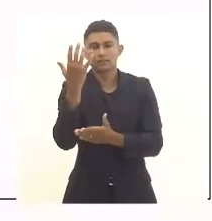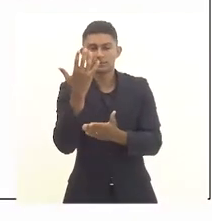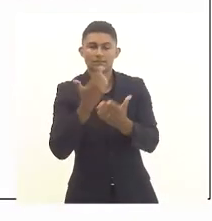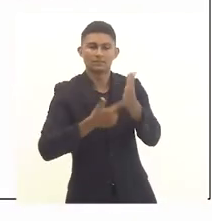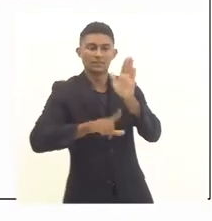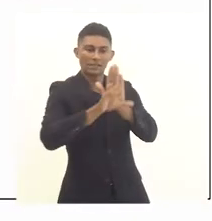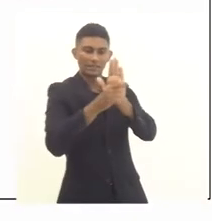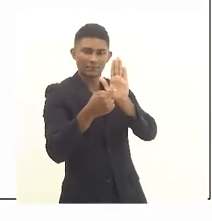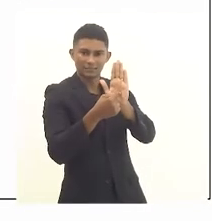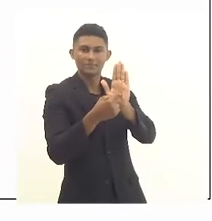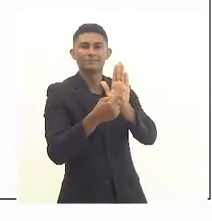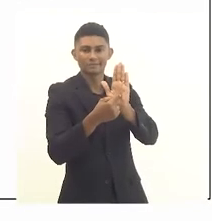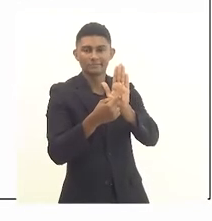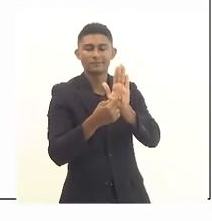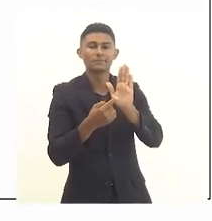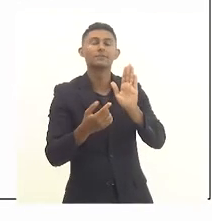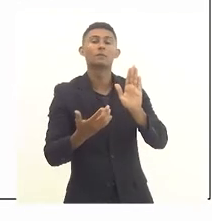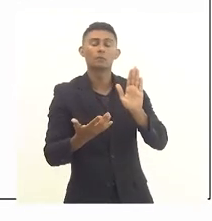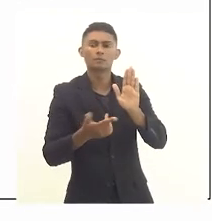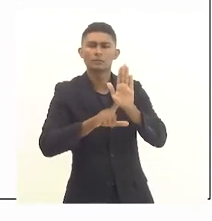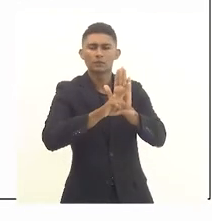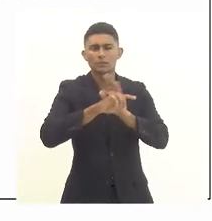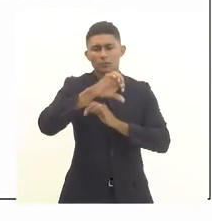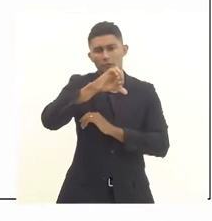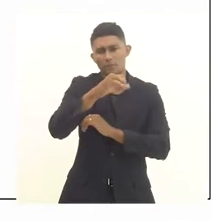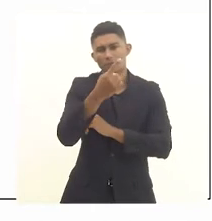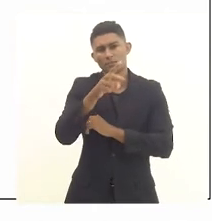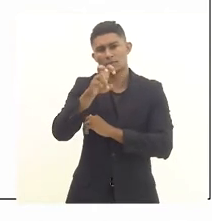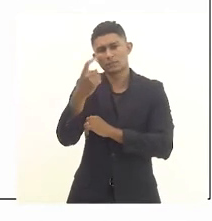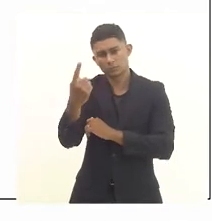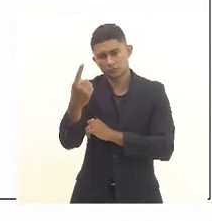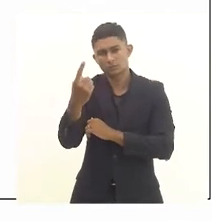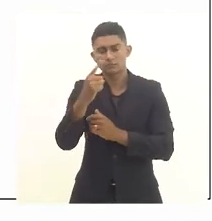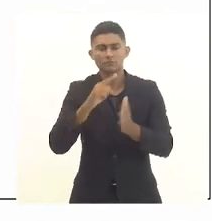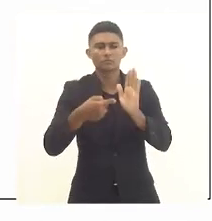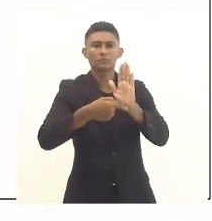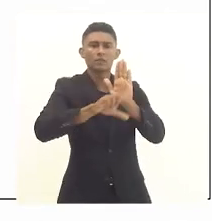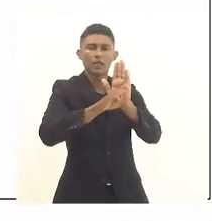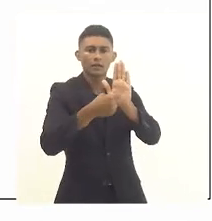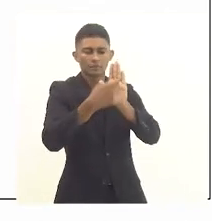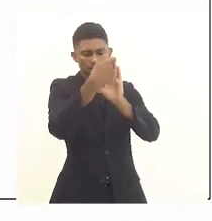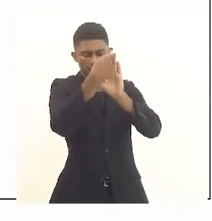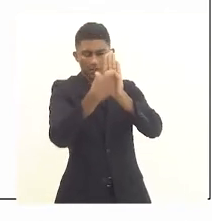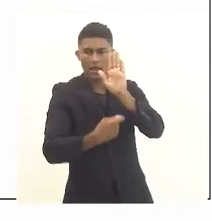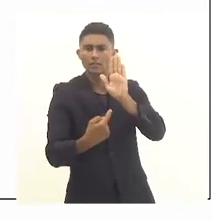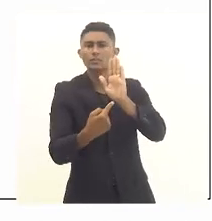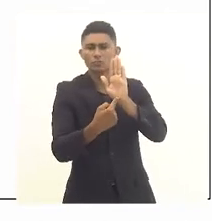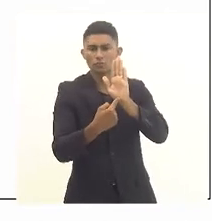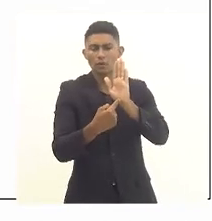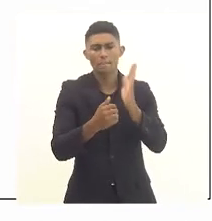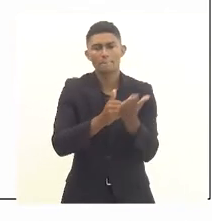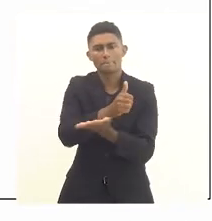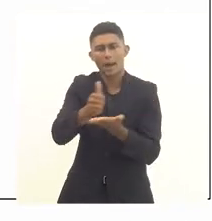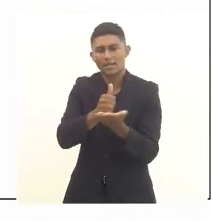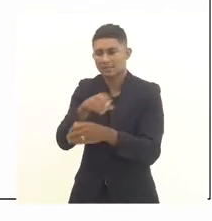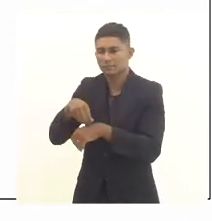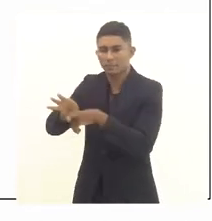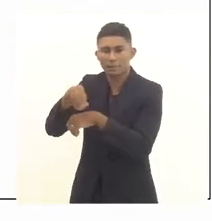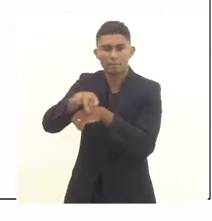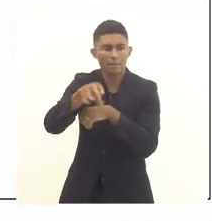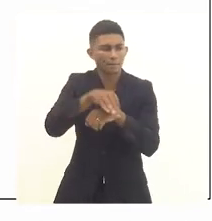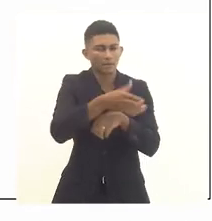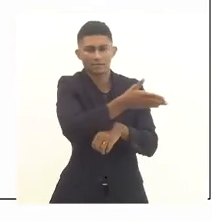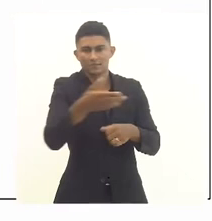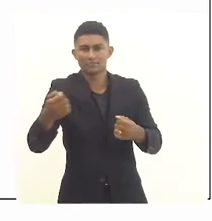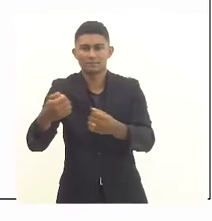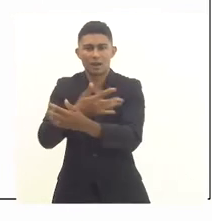ao investimento na frente pela Lei Estadual 9.151, que indica um texto base para discussão pelos municípios, prevê a